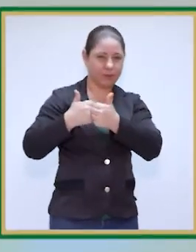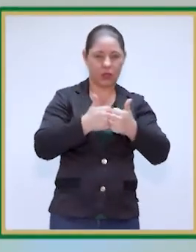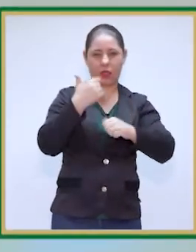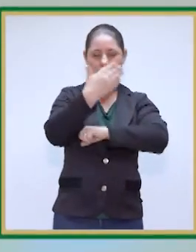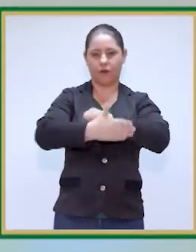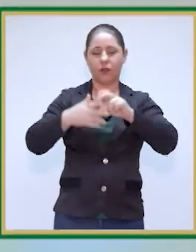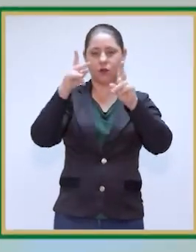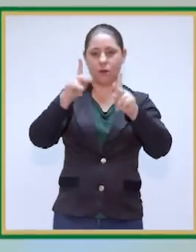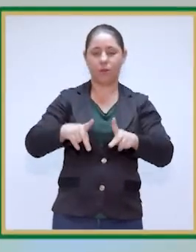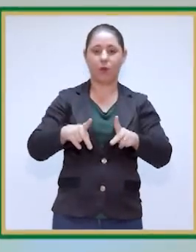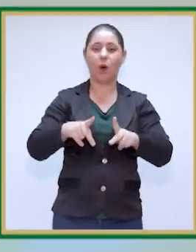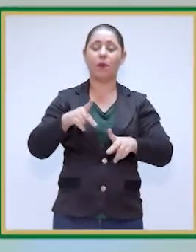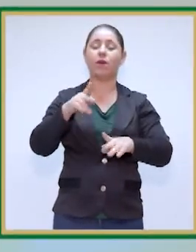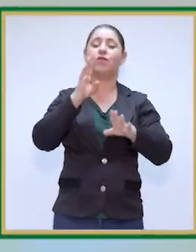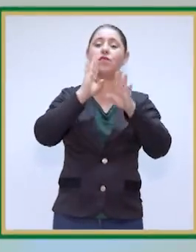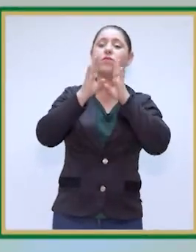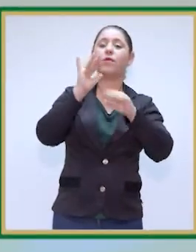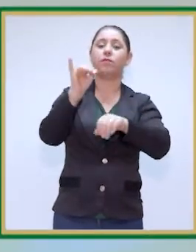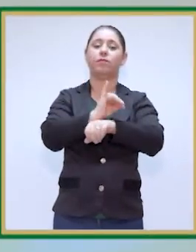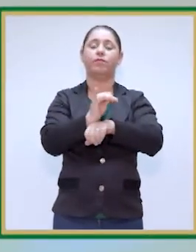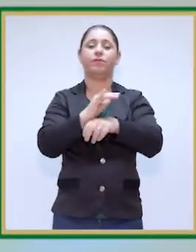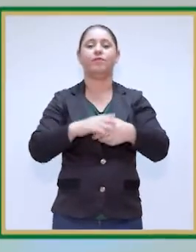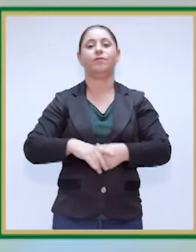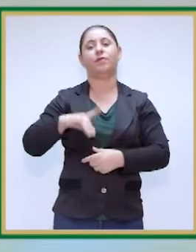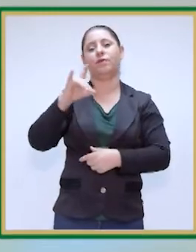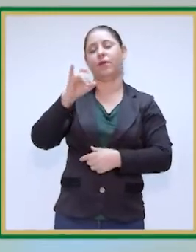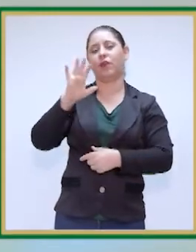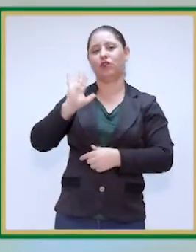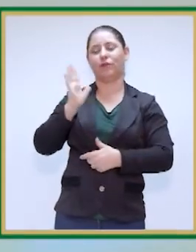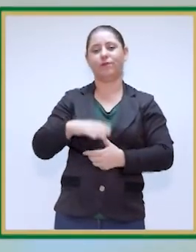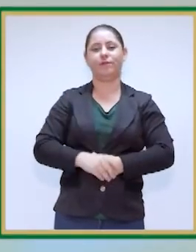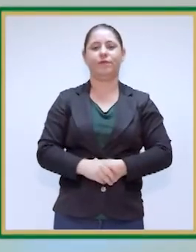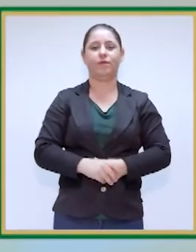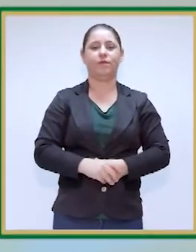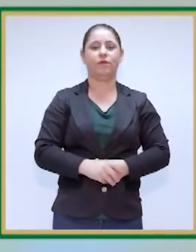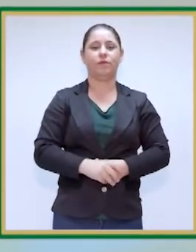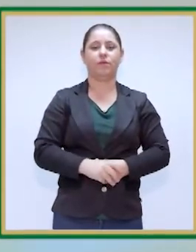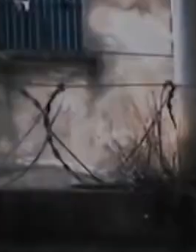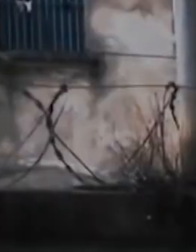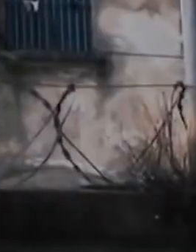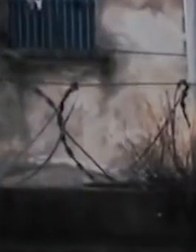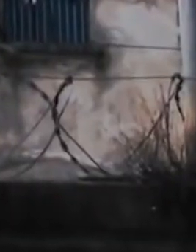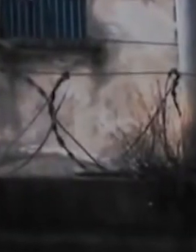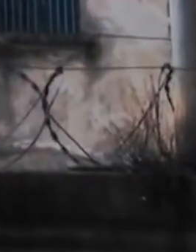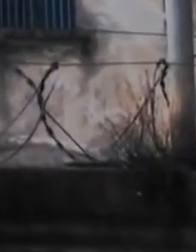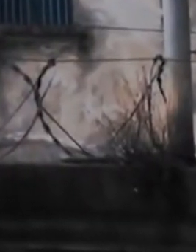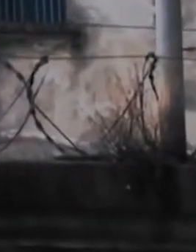nas redes sociais. A Defensoria Pública está no Facebook e no Instagram. Até a próxima!